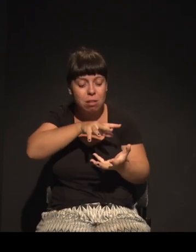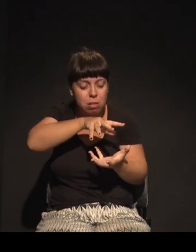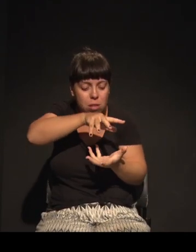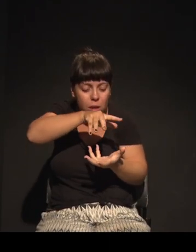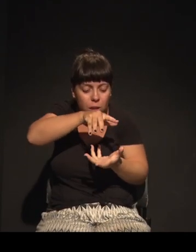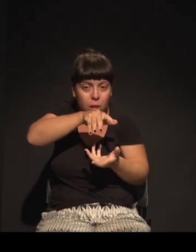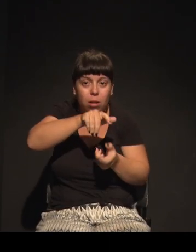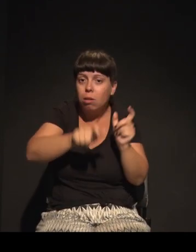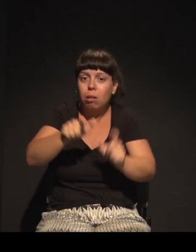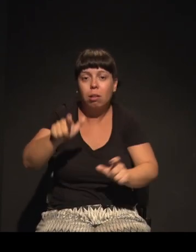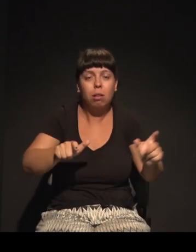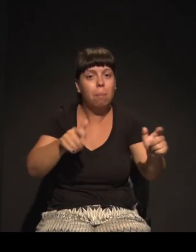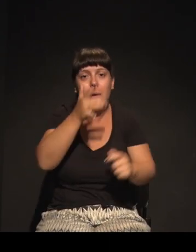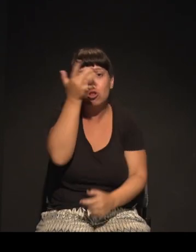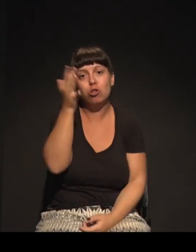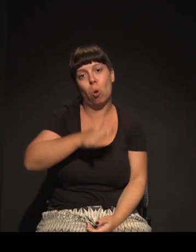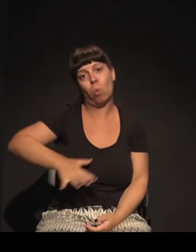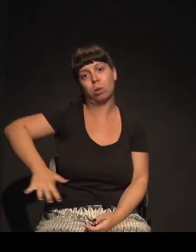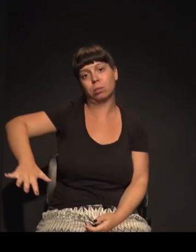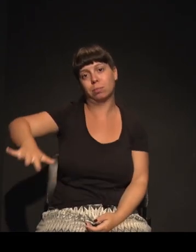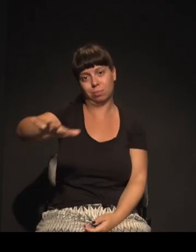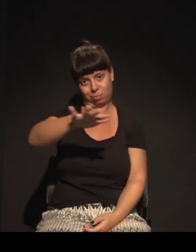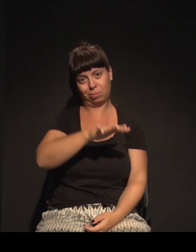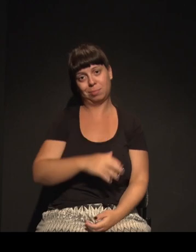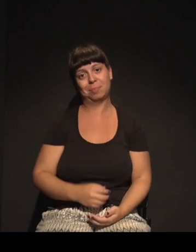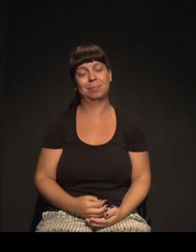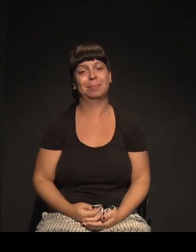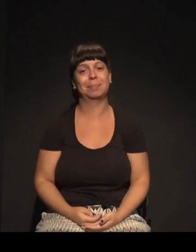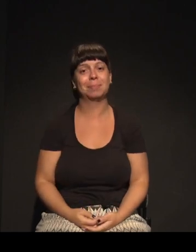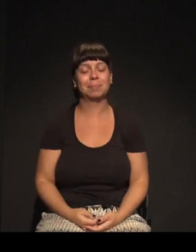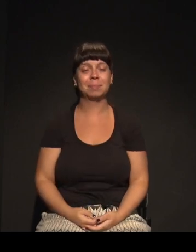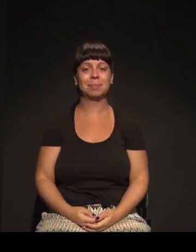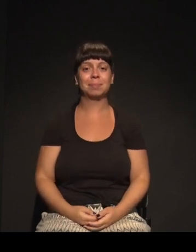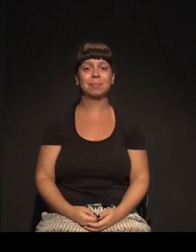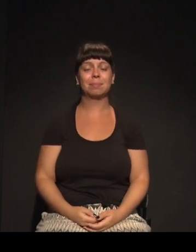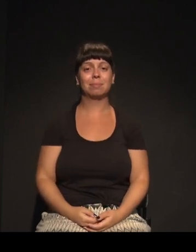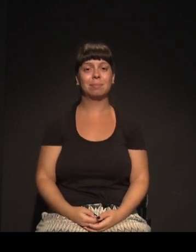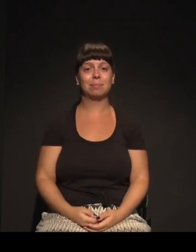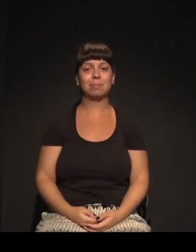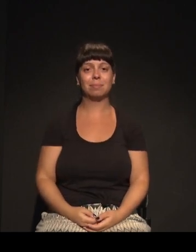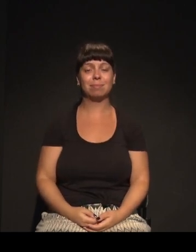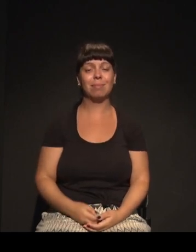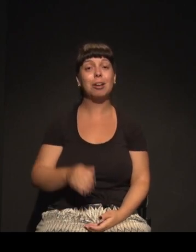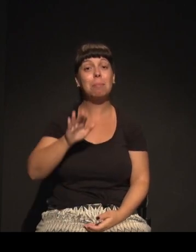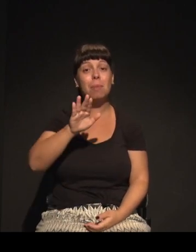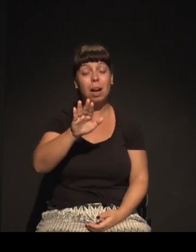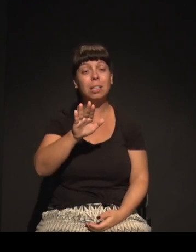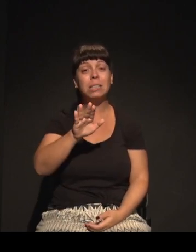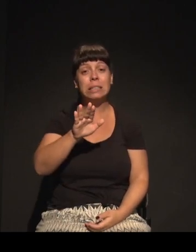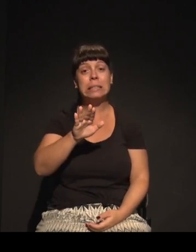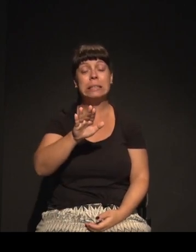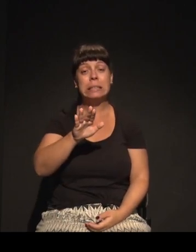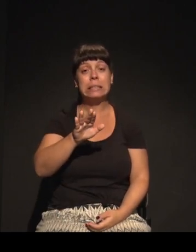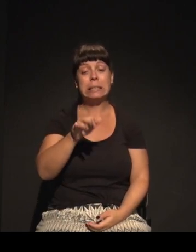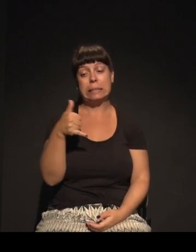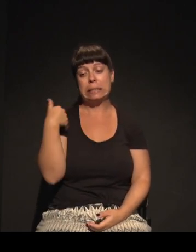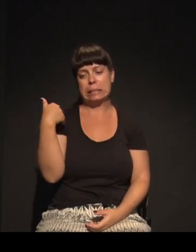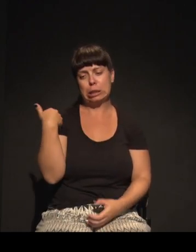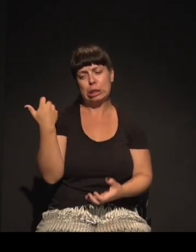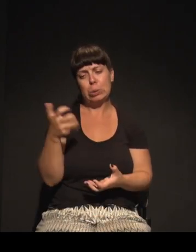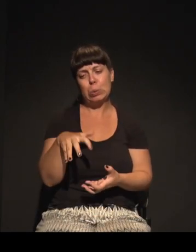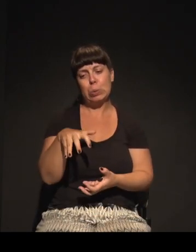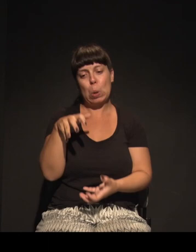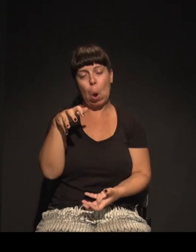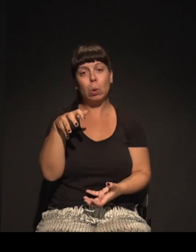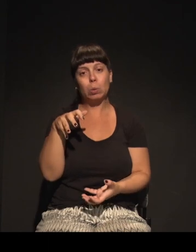né e mesmo assim alguns mais velho ainda conserva a